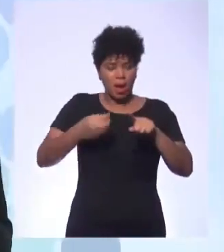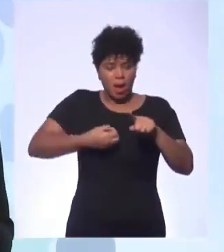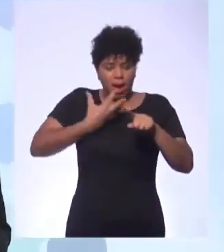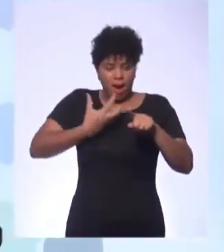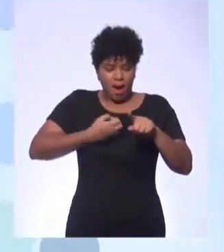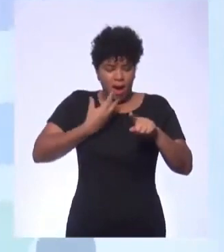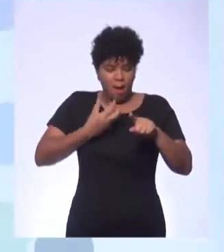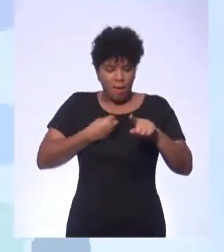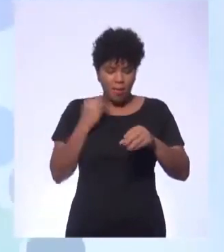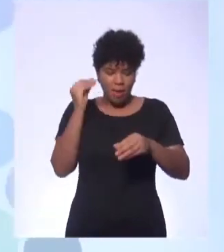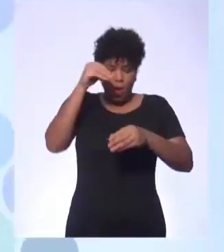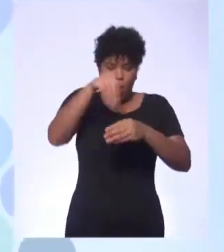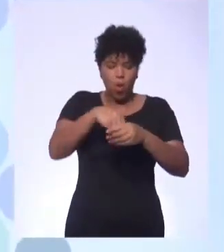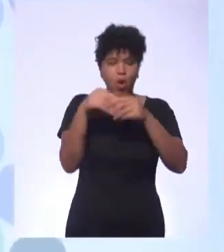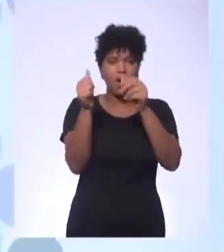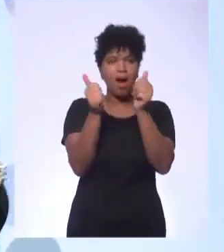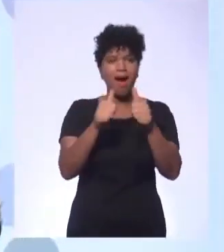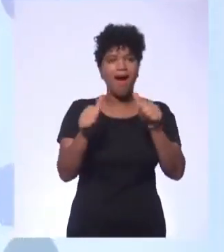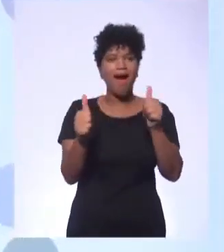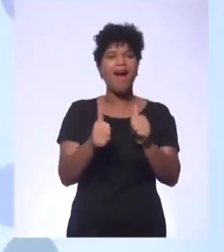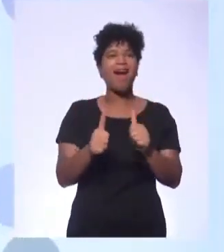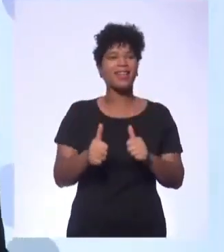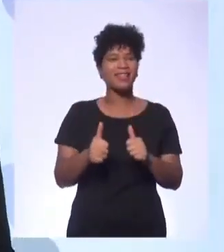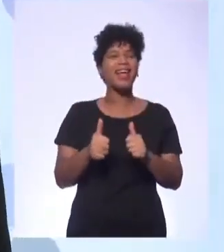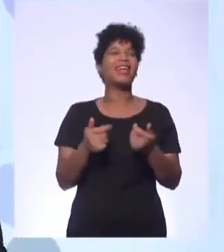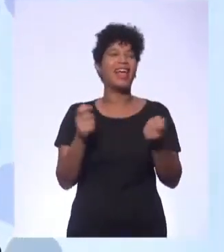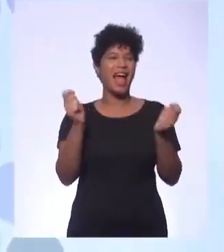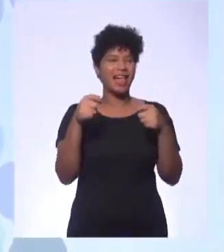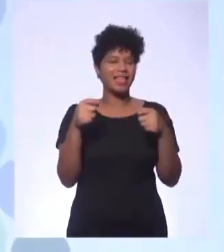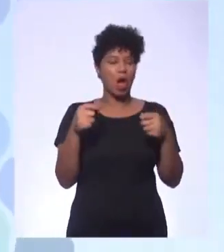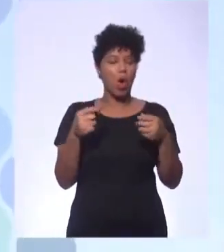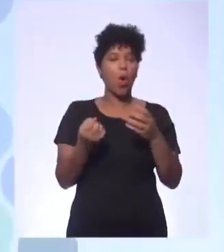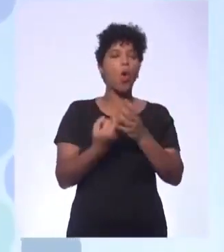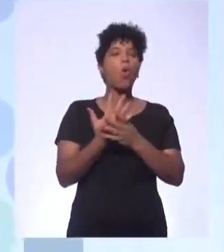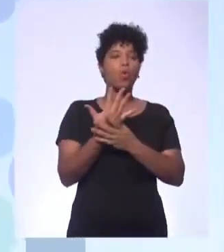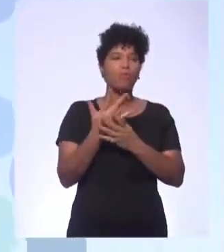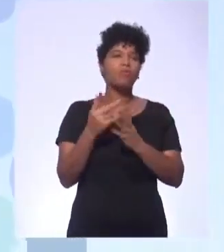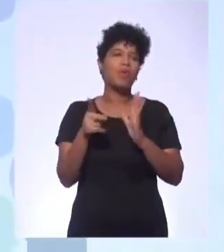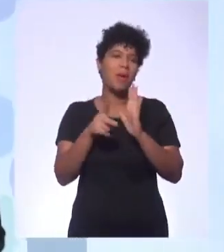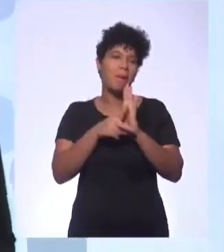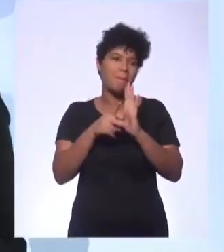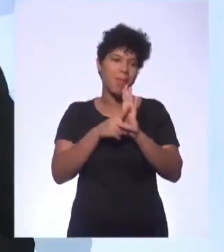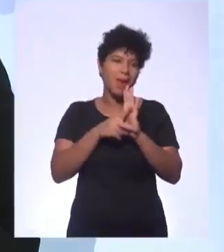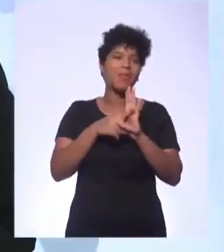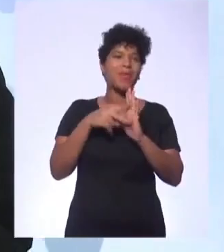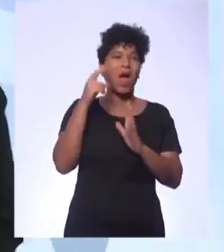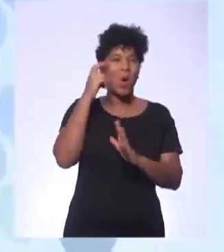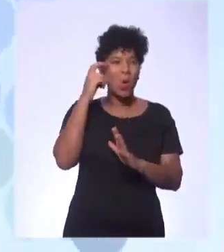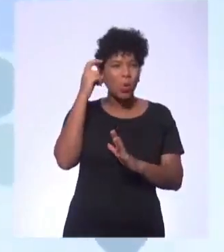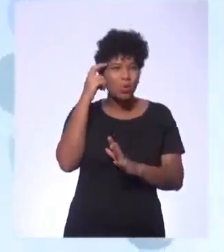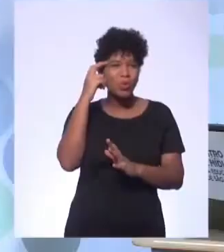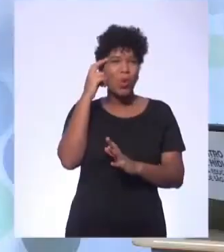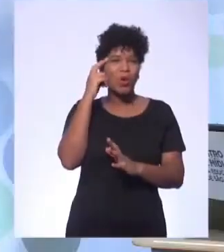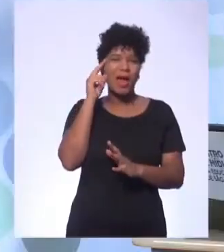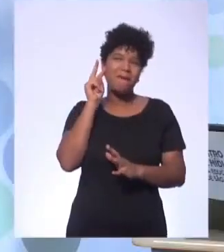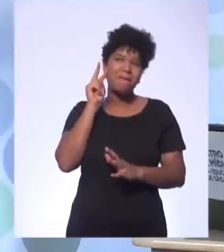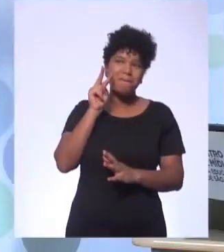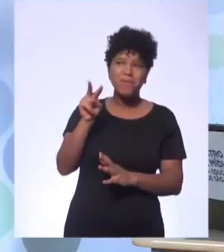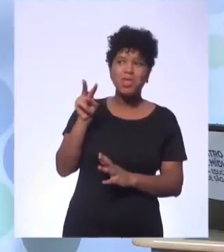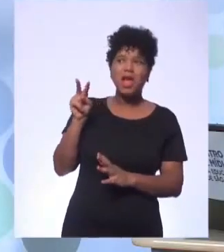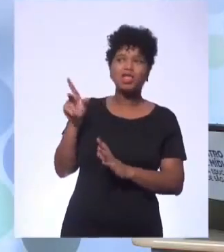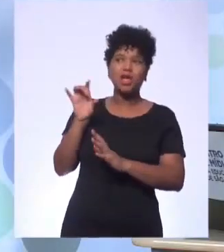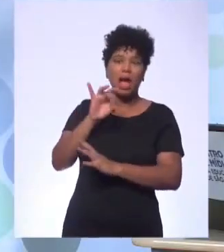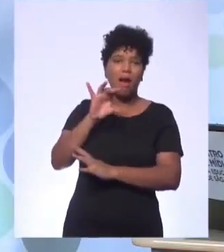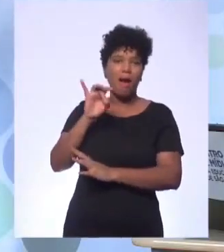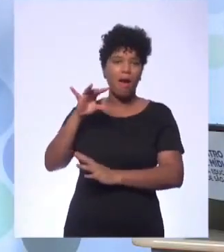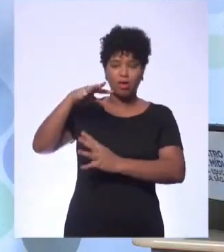sua identidade. Né, a sua forma pessoal de fazer e de pensar o mundo e pensar arte, tá bom? Nós temos também a